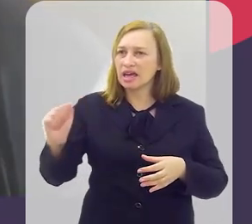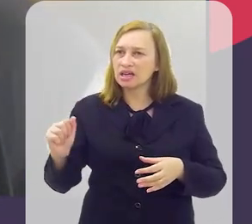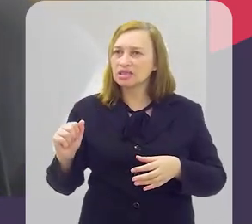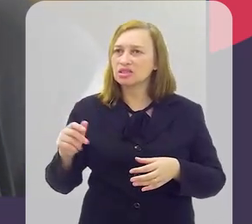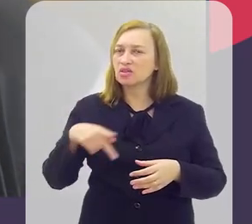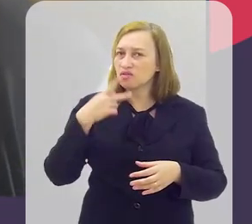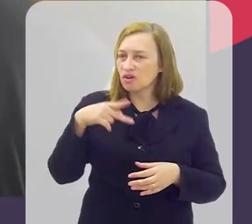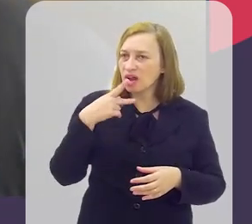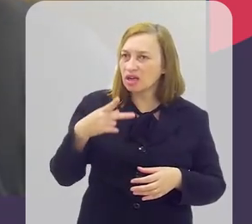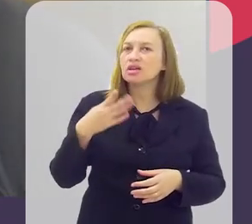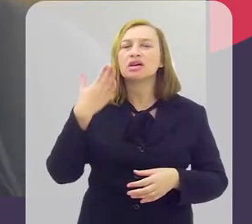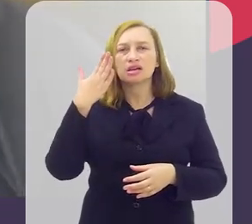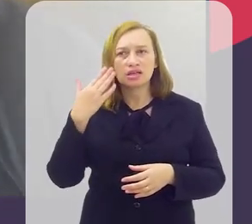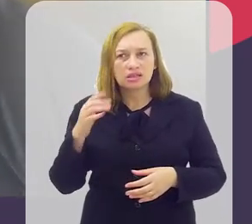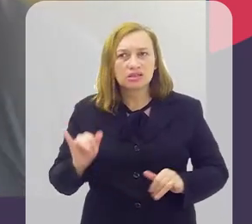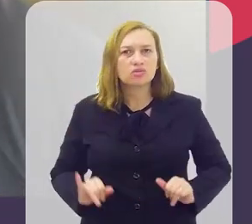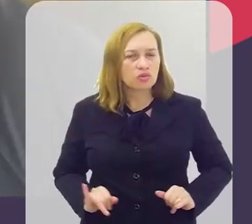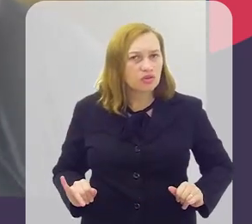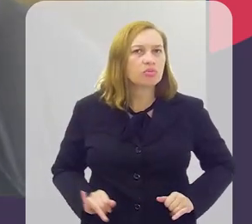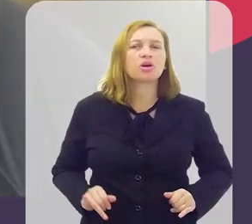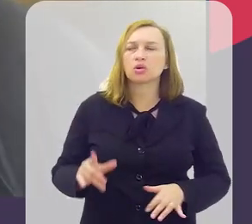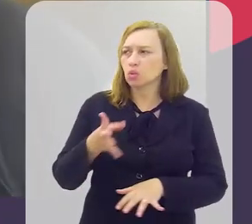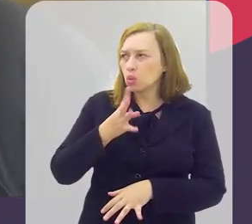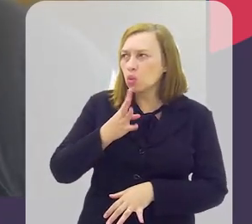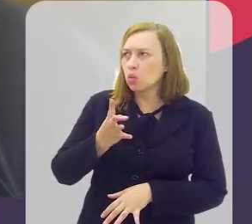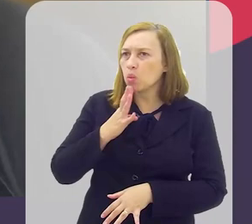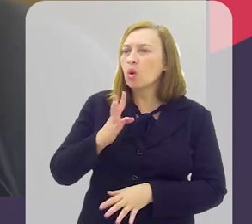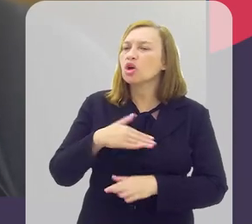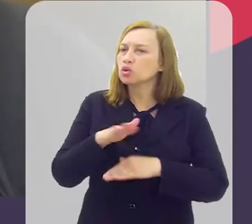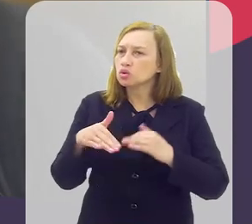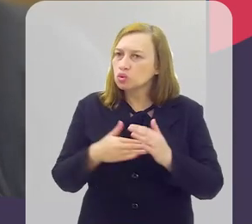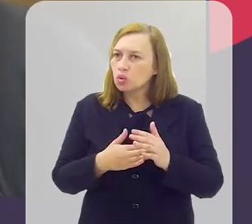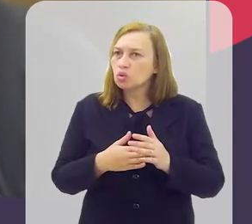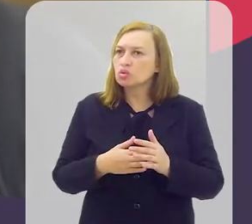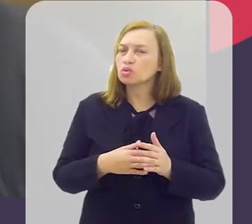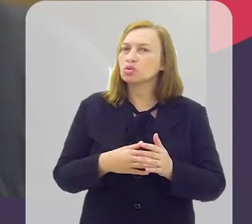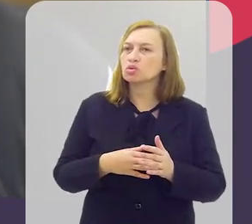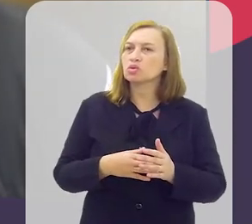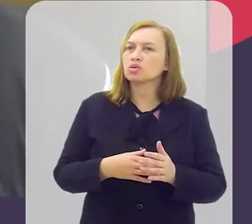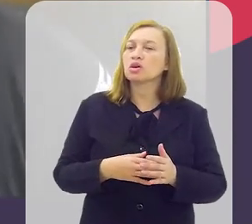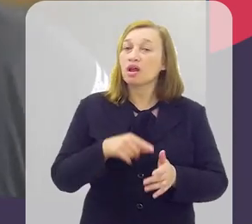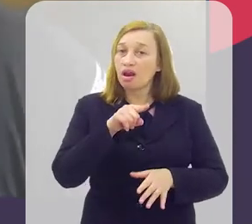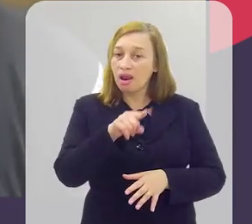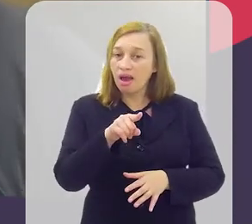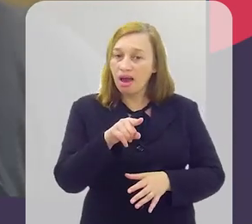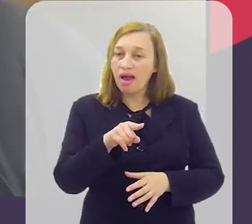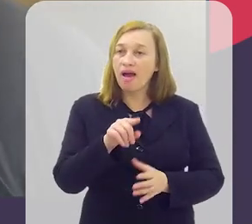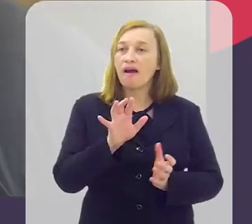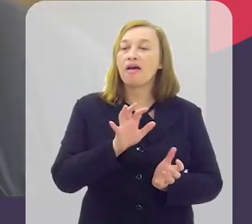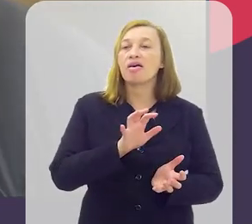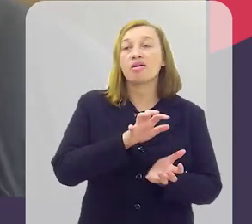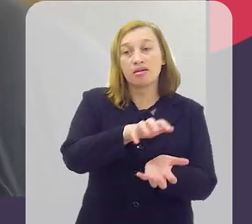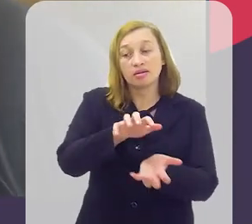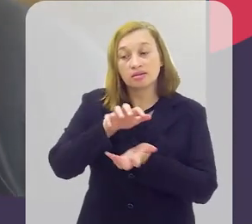Entregadores estão falando. Eles conhecem a dor dos entregadores, todos que estão lá são entregadores,